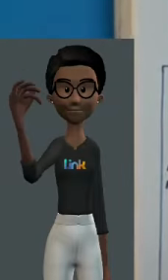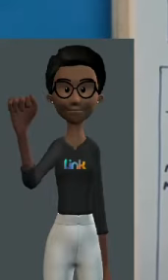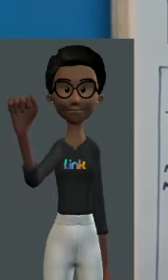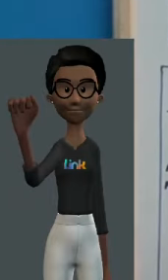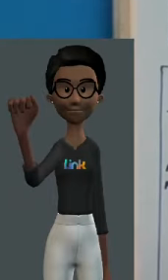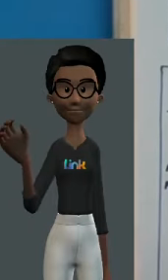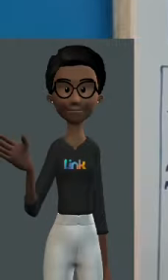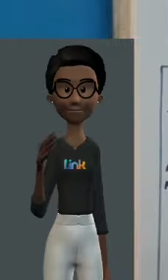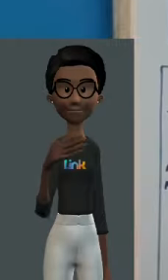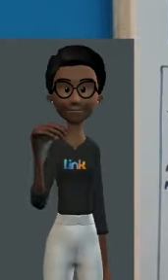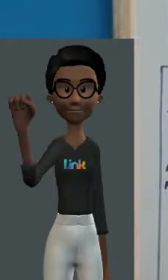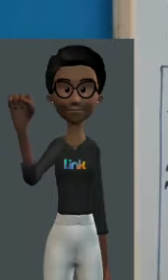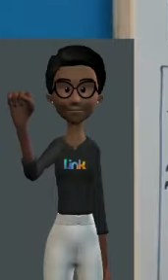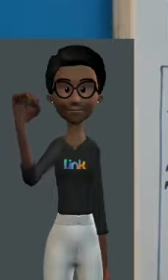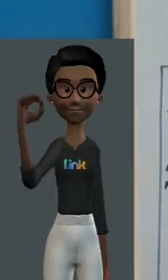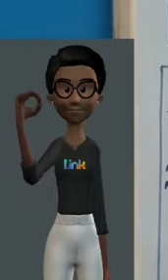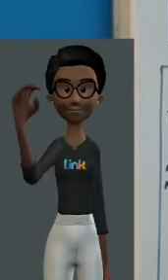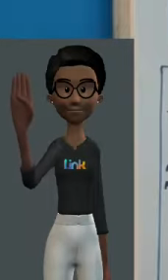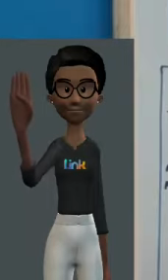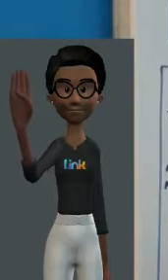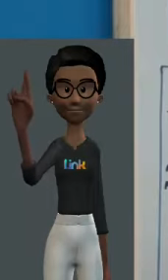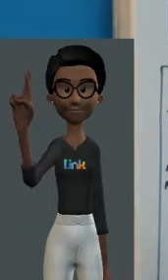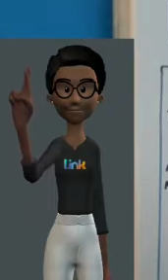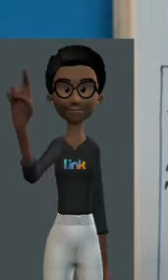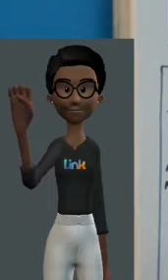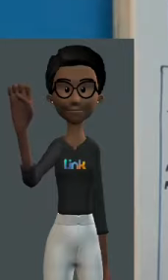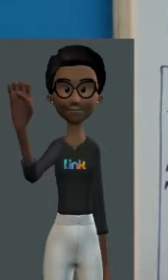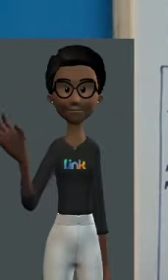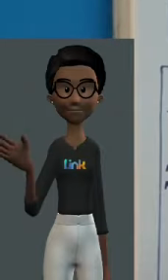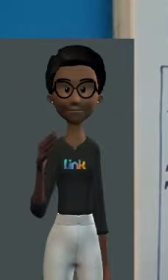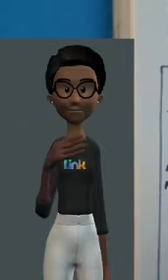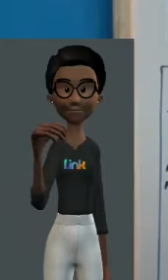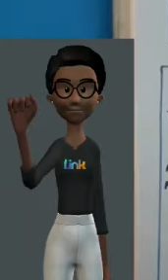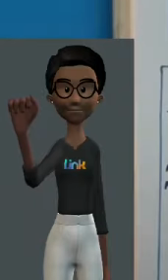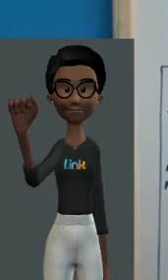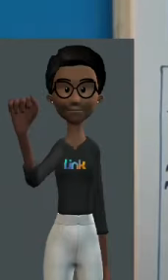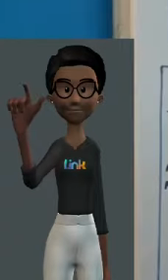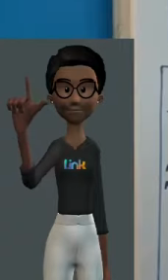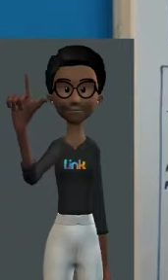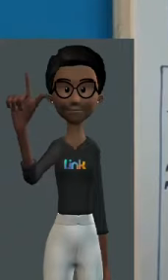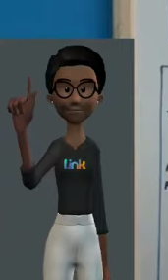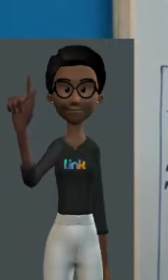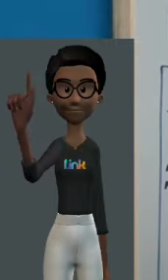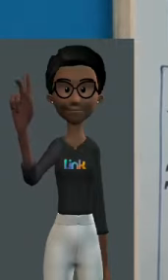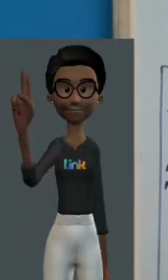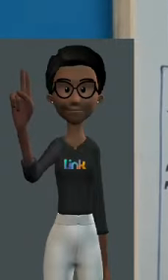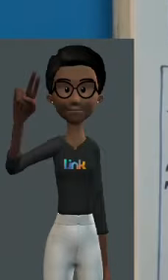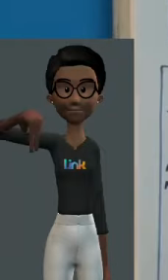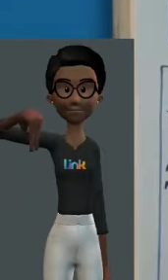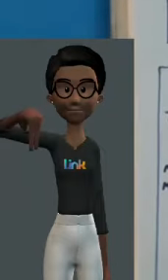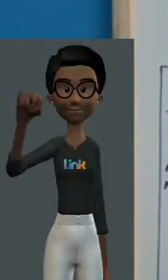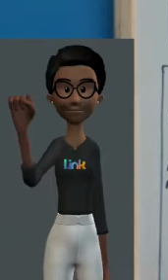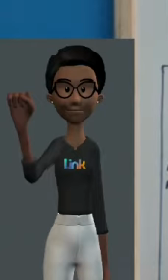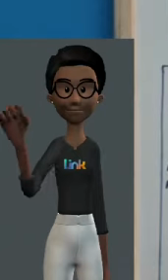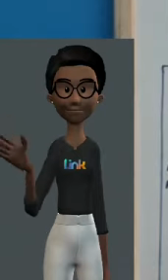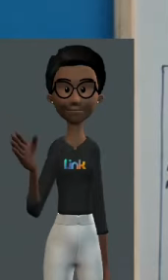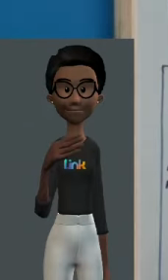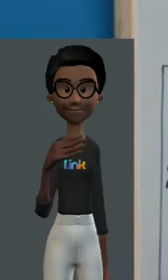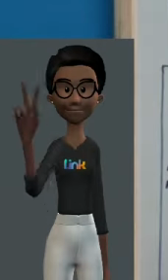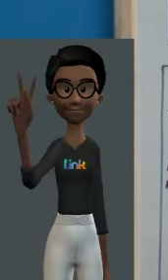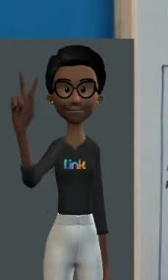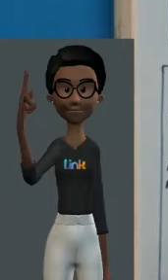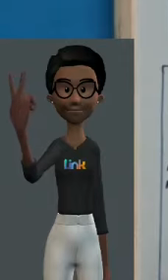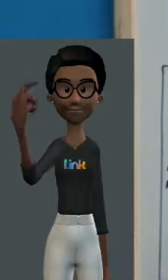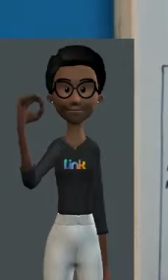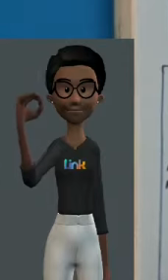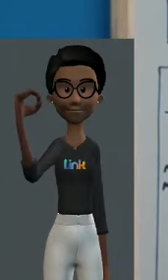Eles apenas têm vislumbres através de cópias dessa verdade, que seriam as sombras que ele vê. O mito